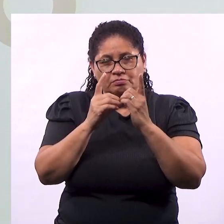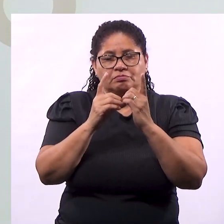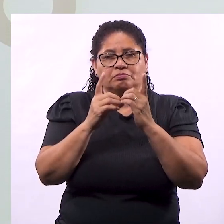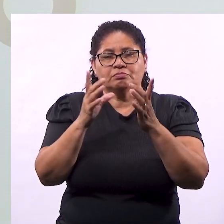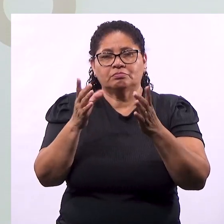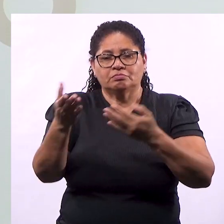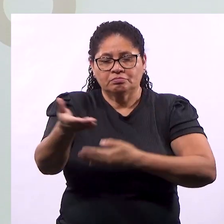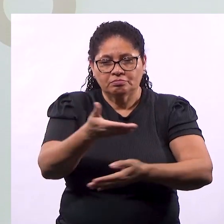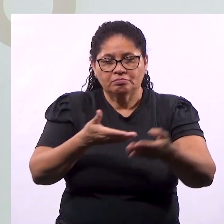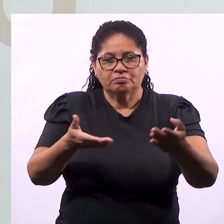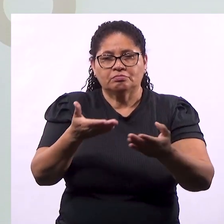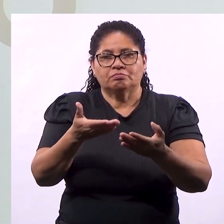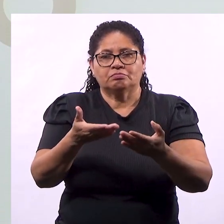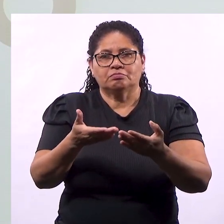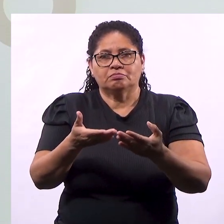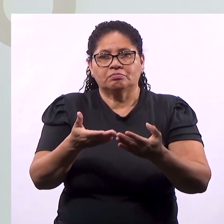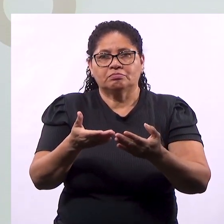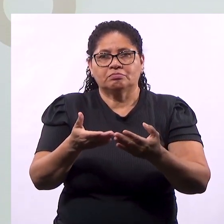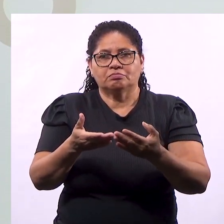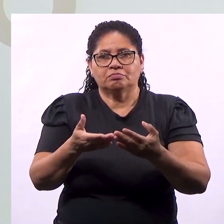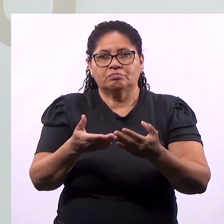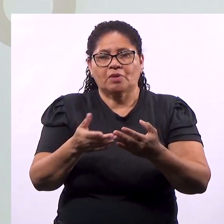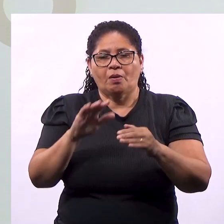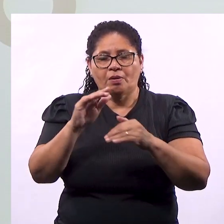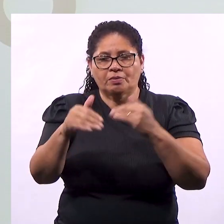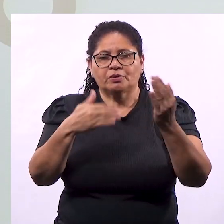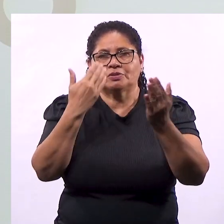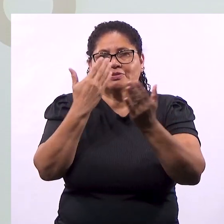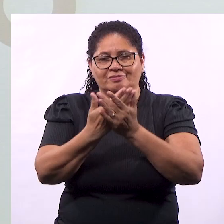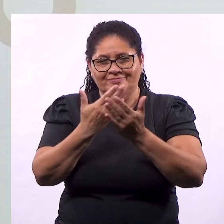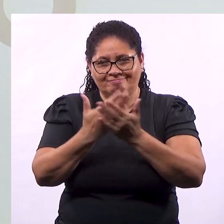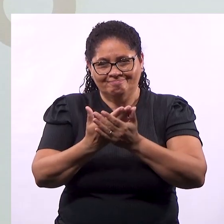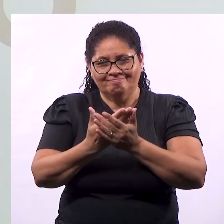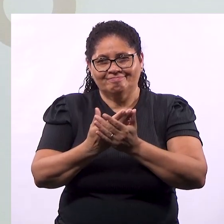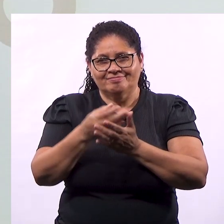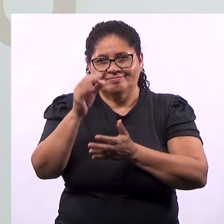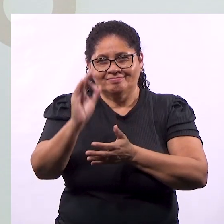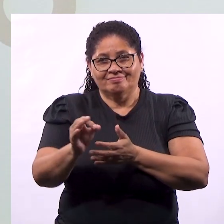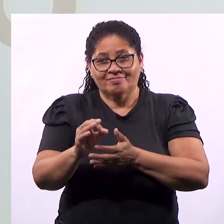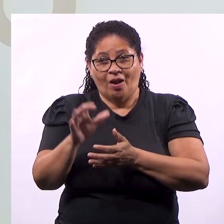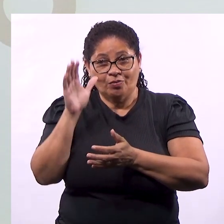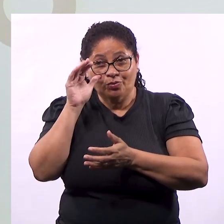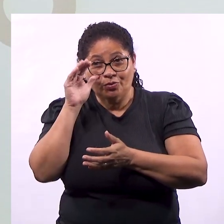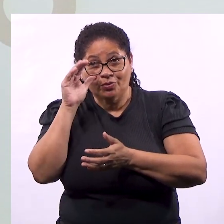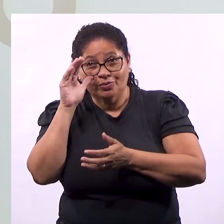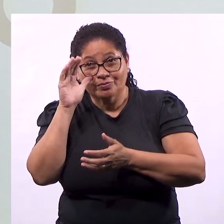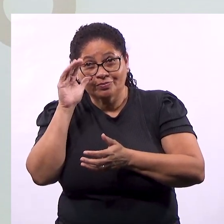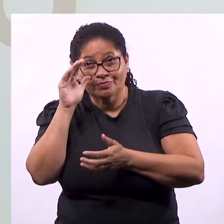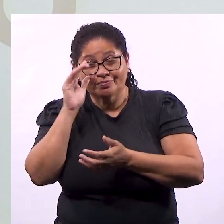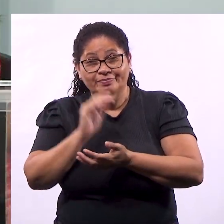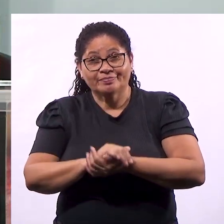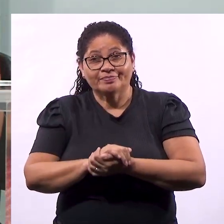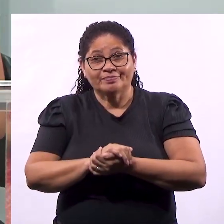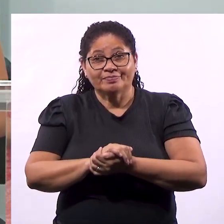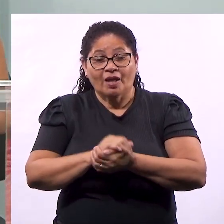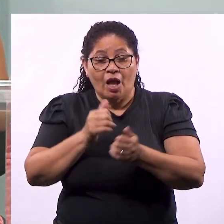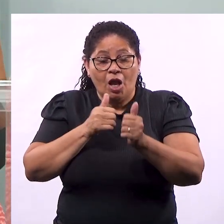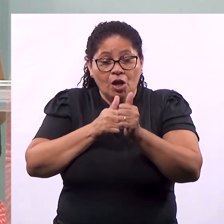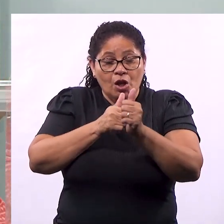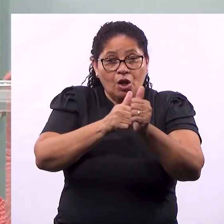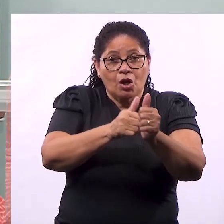articuladas e também nas nossas nos nossos próximos episódios e videntemente então ficou curioso